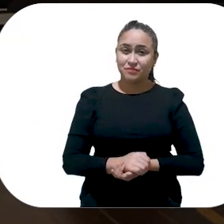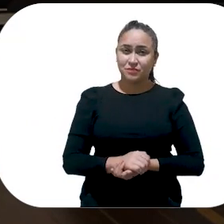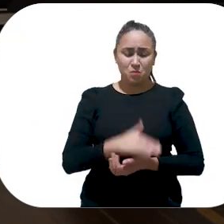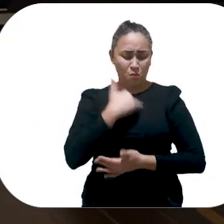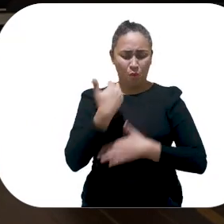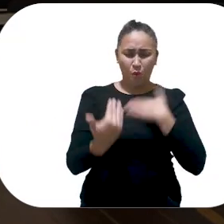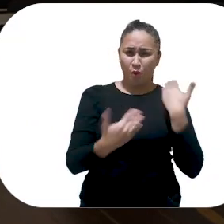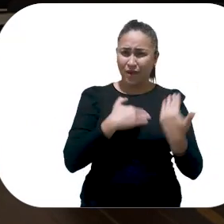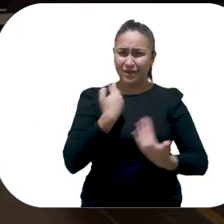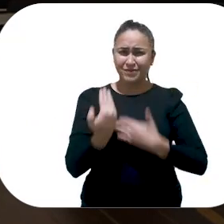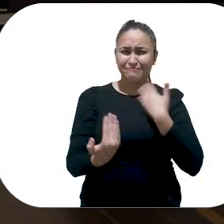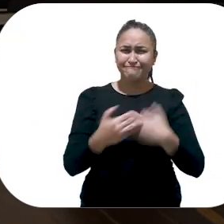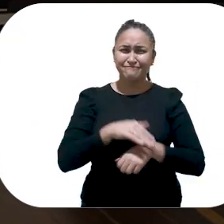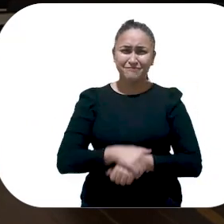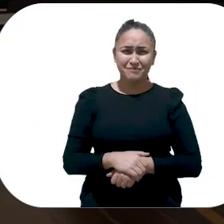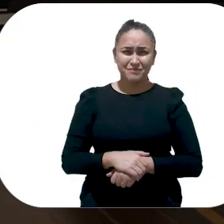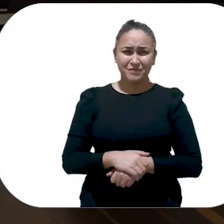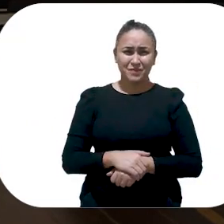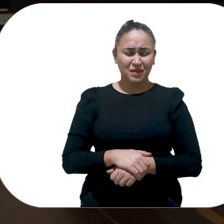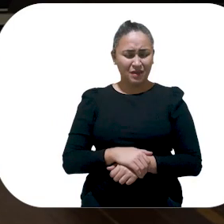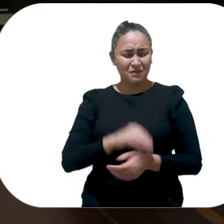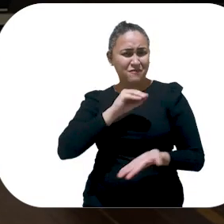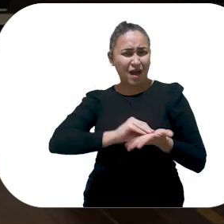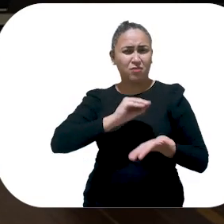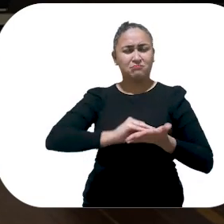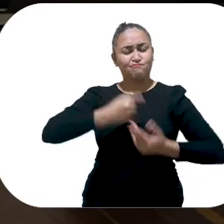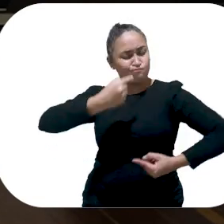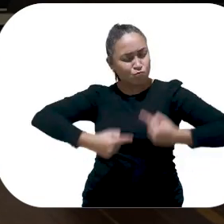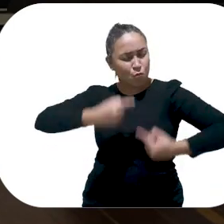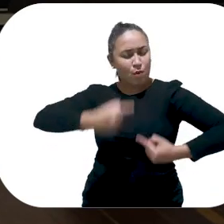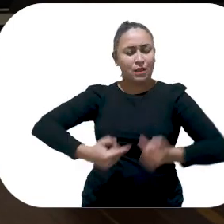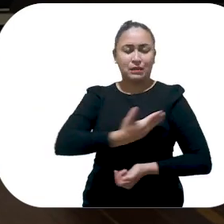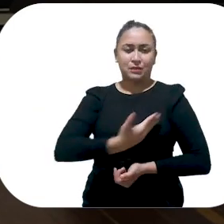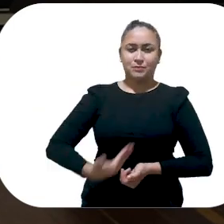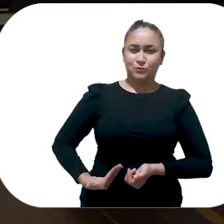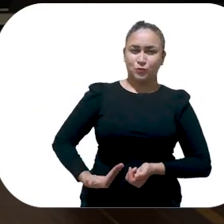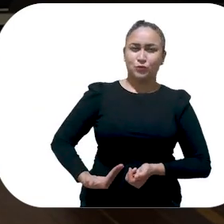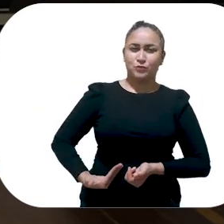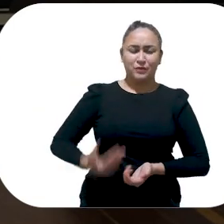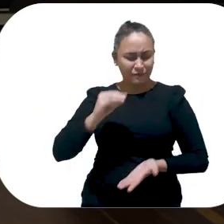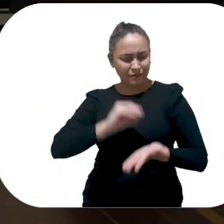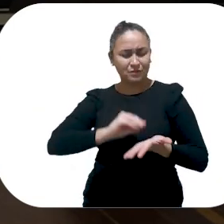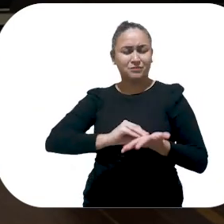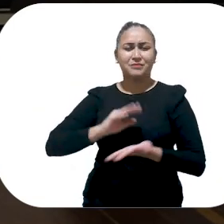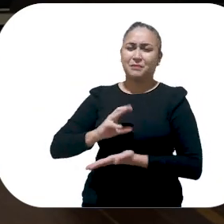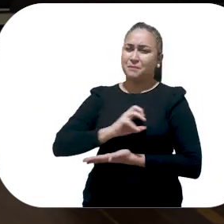Morre. Morre por falta de políticas públicas. Morre por falta de